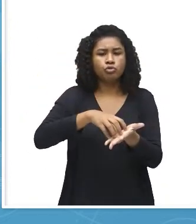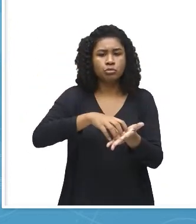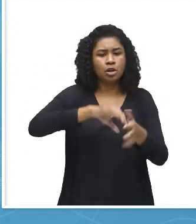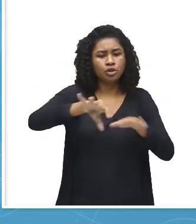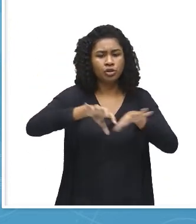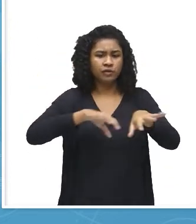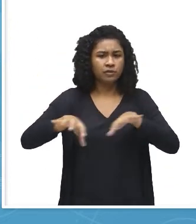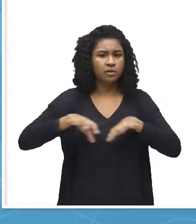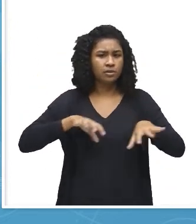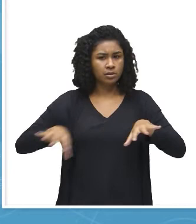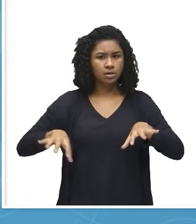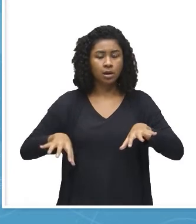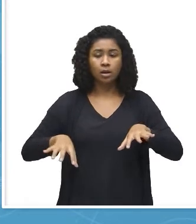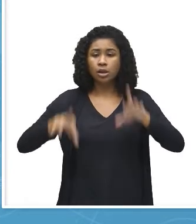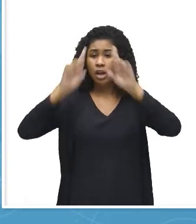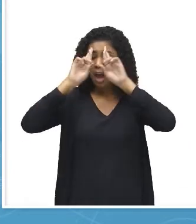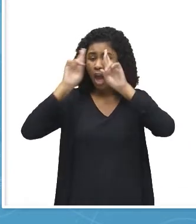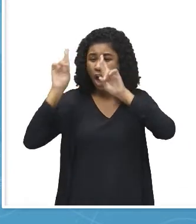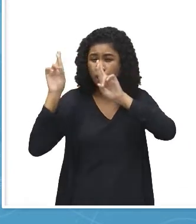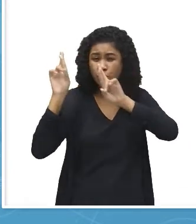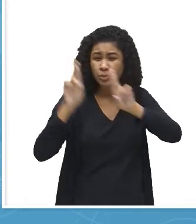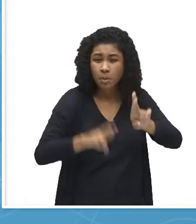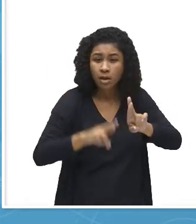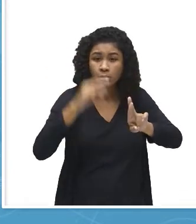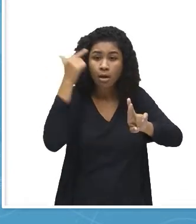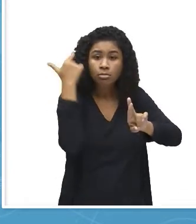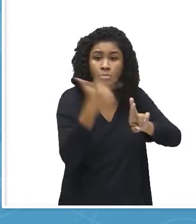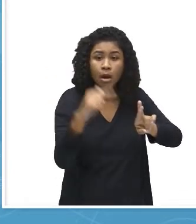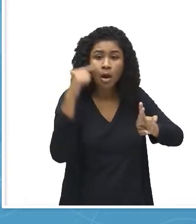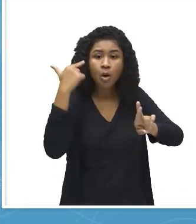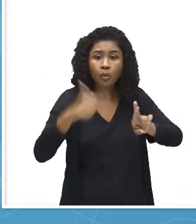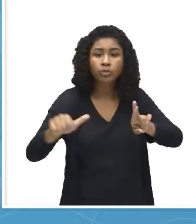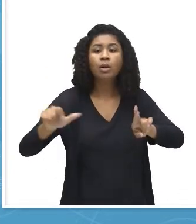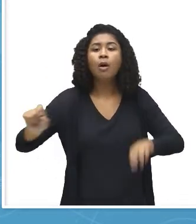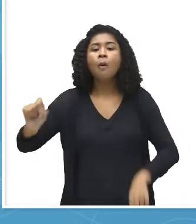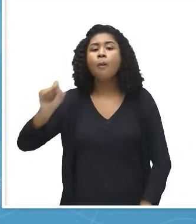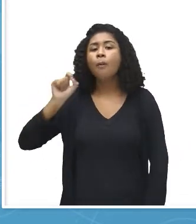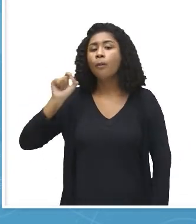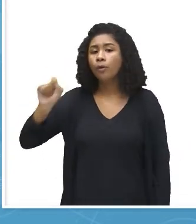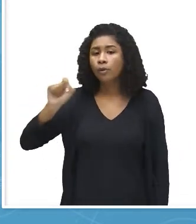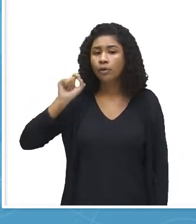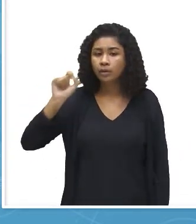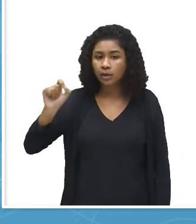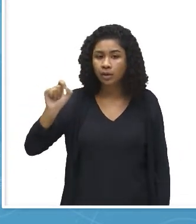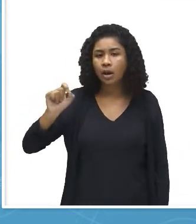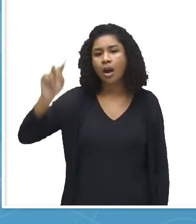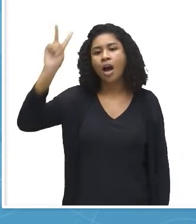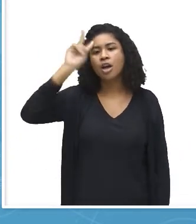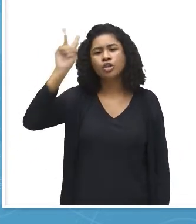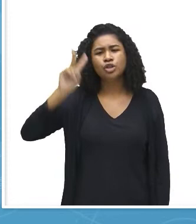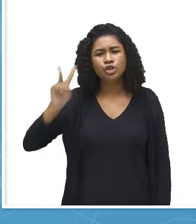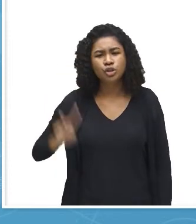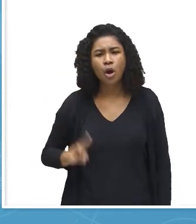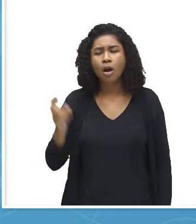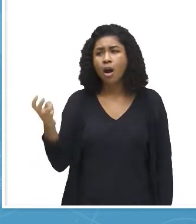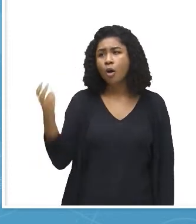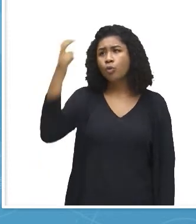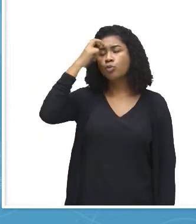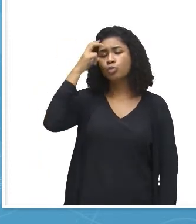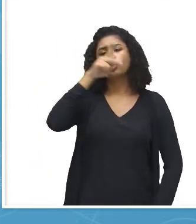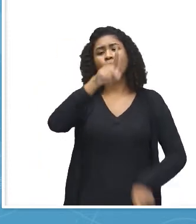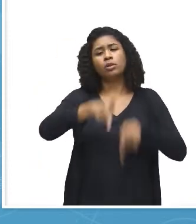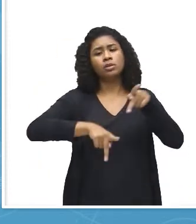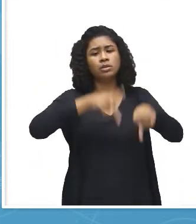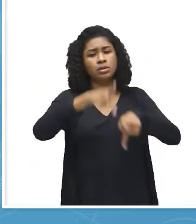não respeitou, presta atenção aqui, vamos frisar, que não respeitou nem a história, nem as